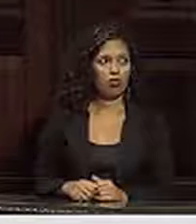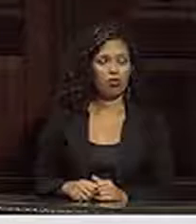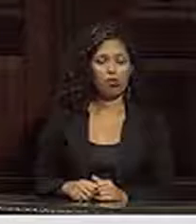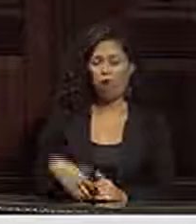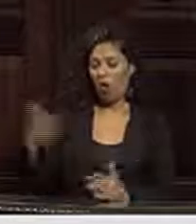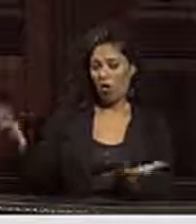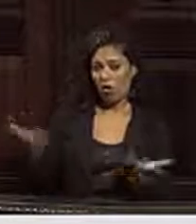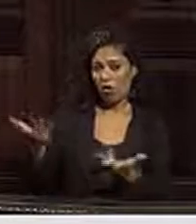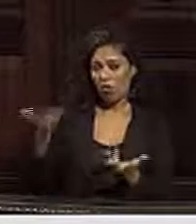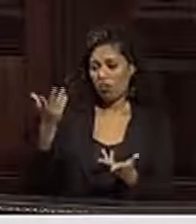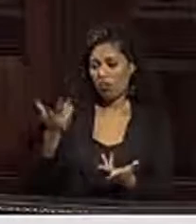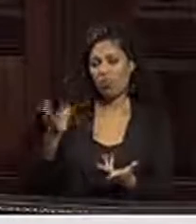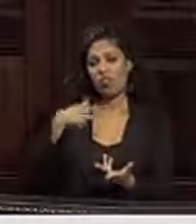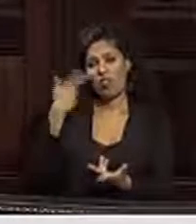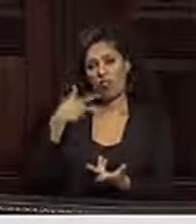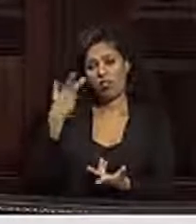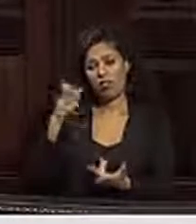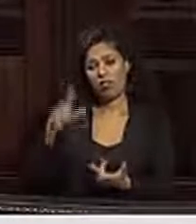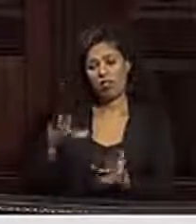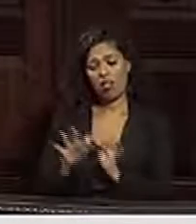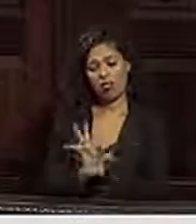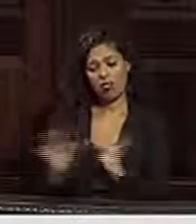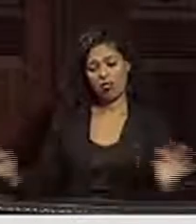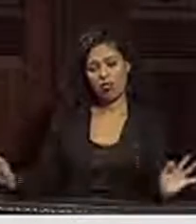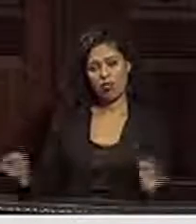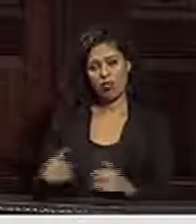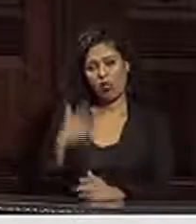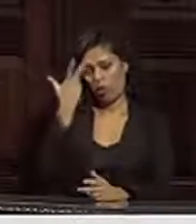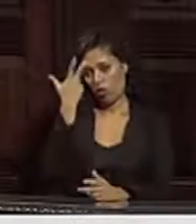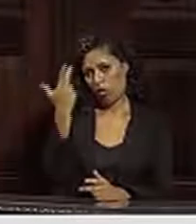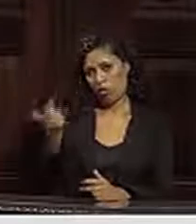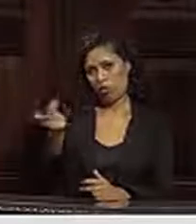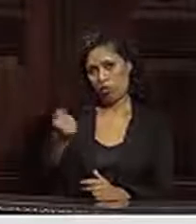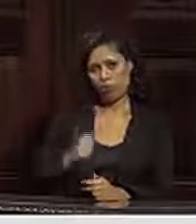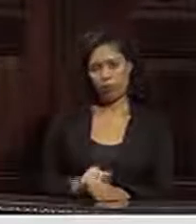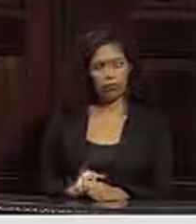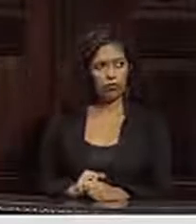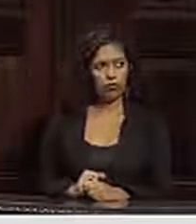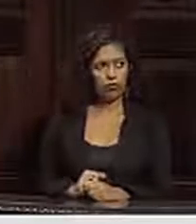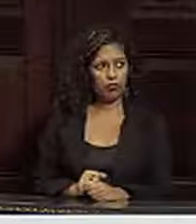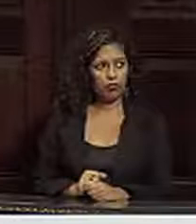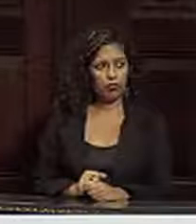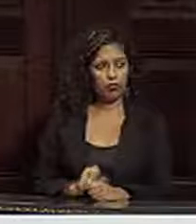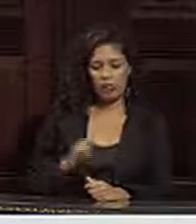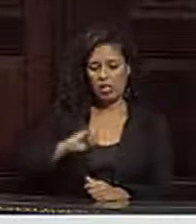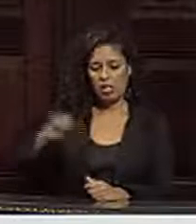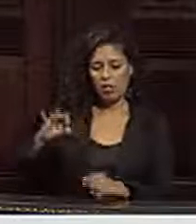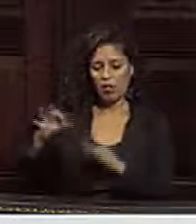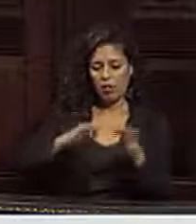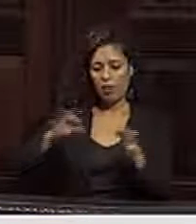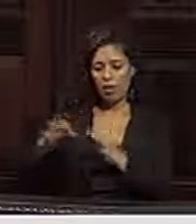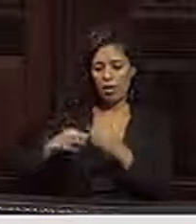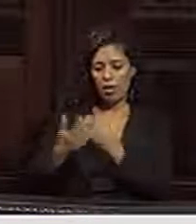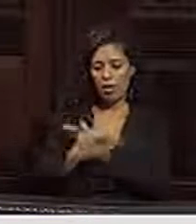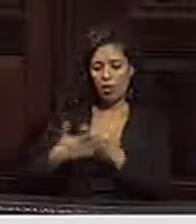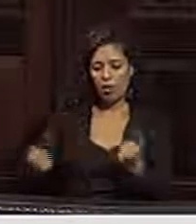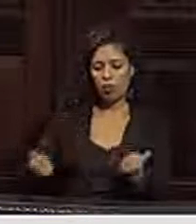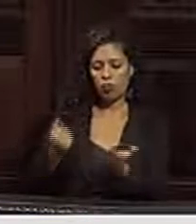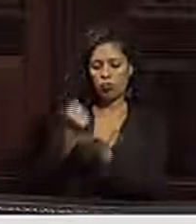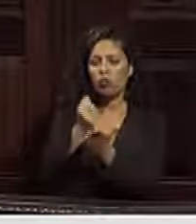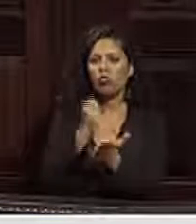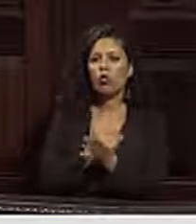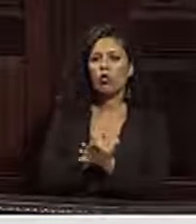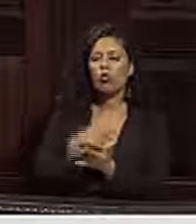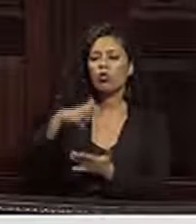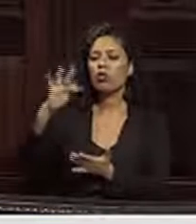fazer. Porque foi aprovado que se fizesse pedalada fiscal no